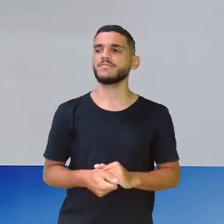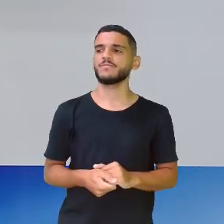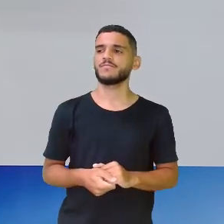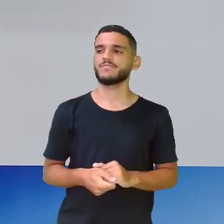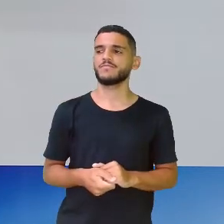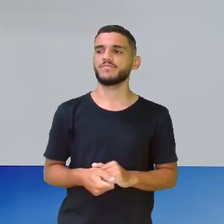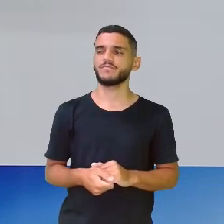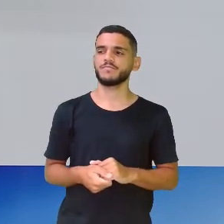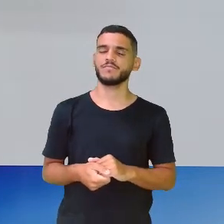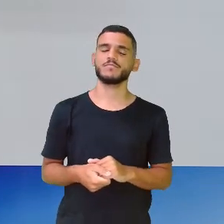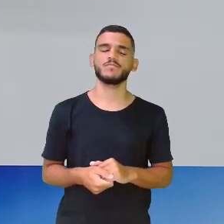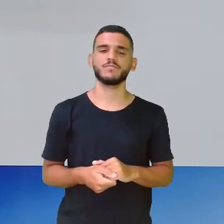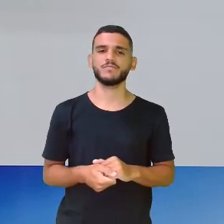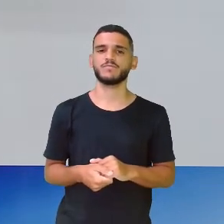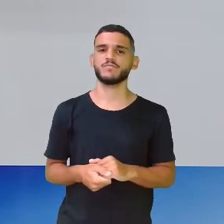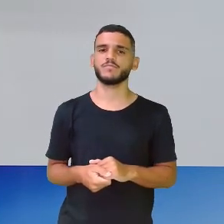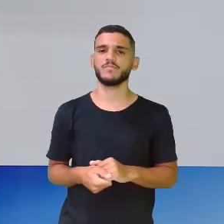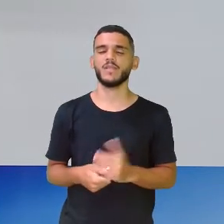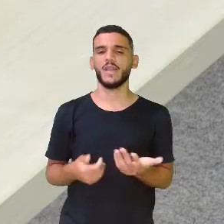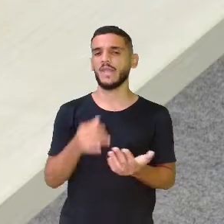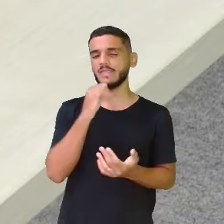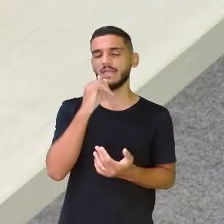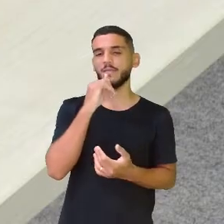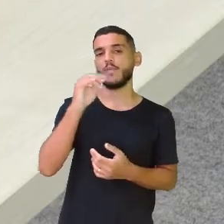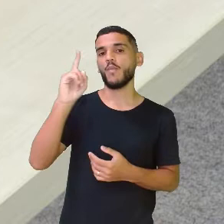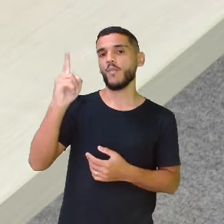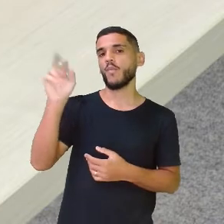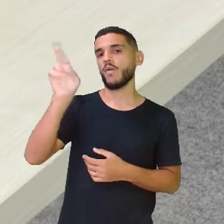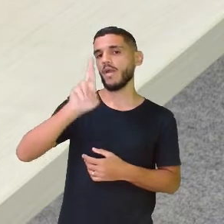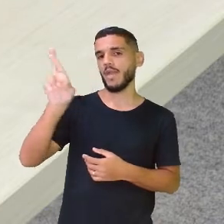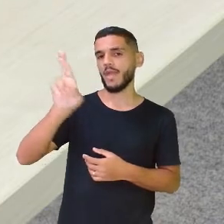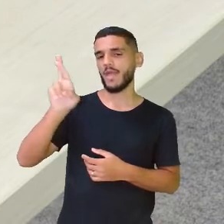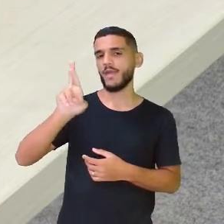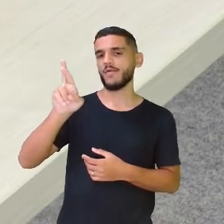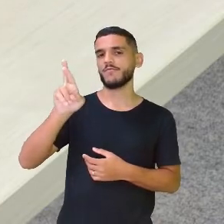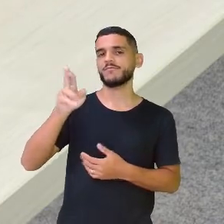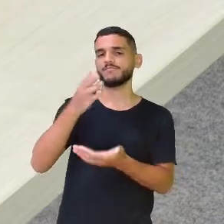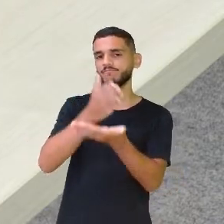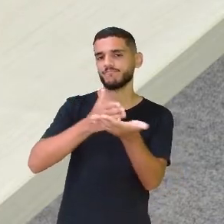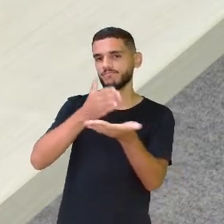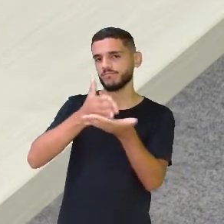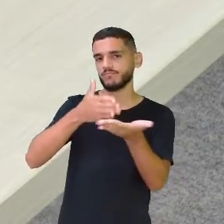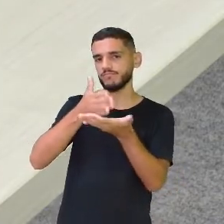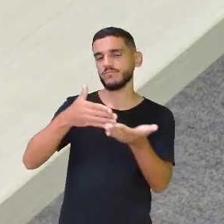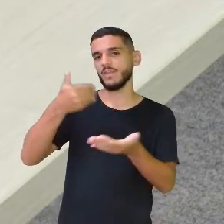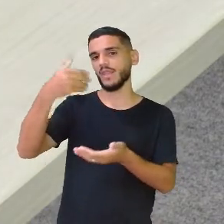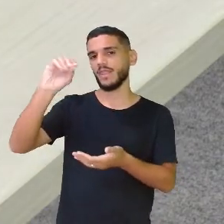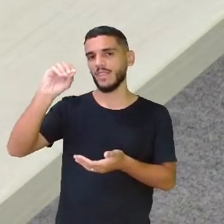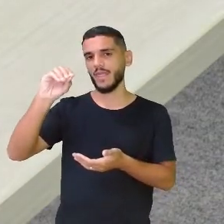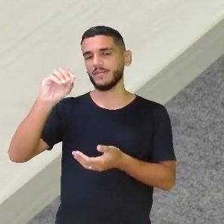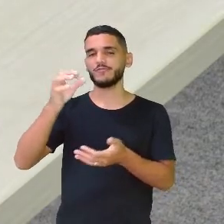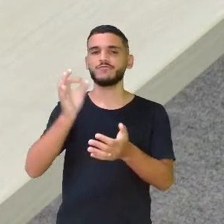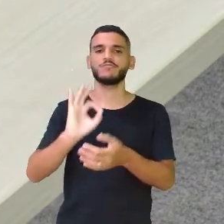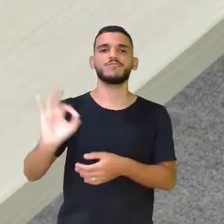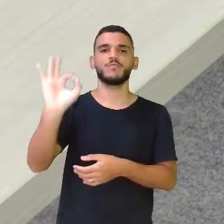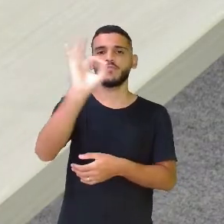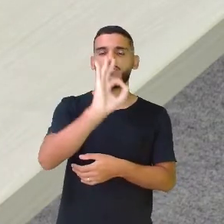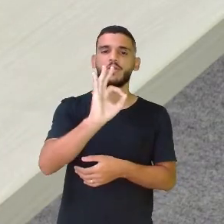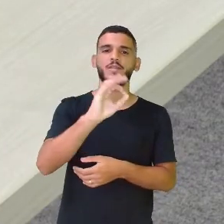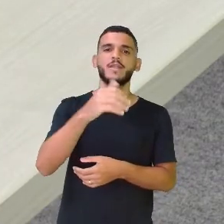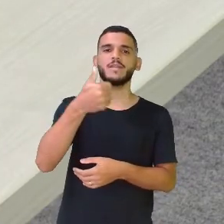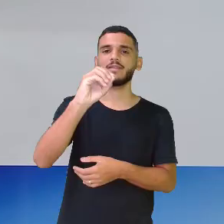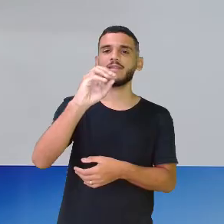e dividido em 10 moedas de 10 centavos. Lembra do agrupamento?